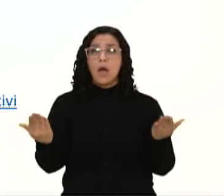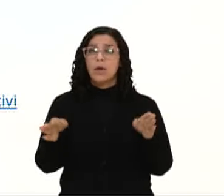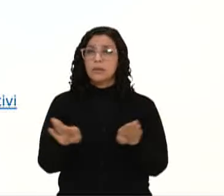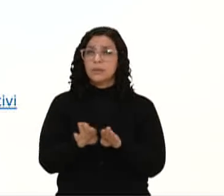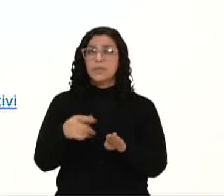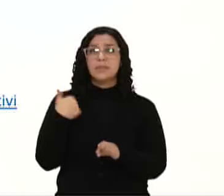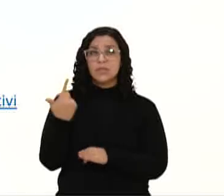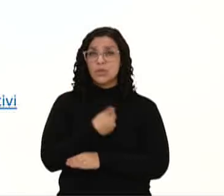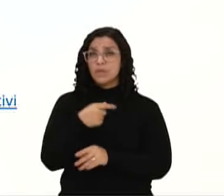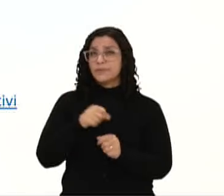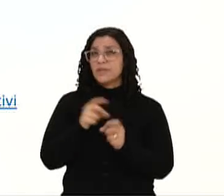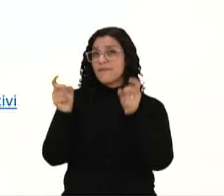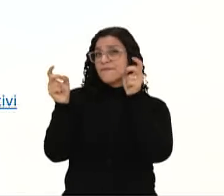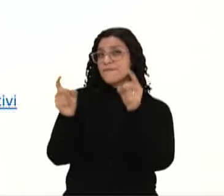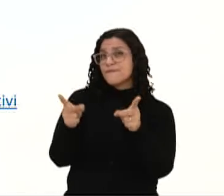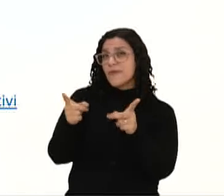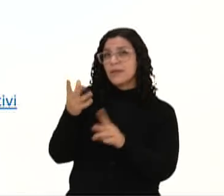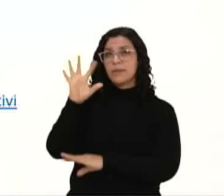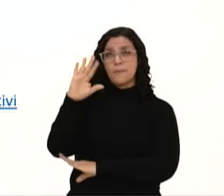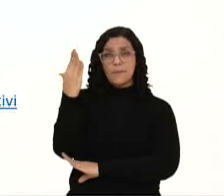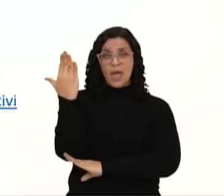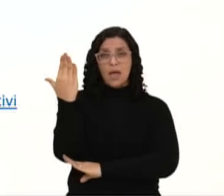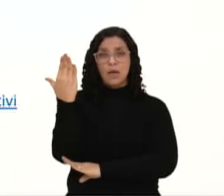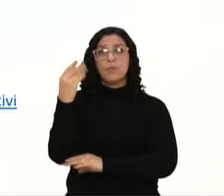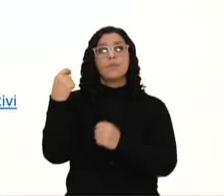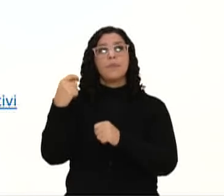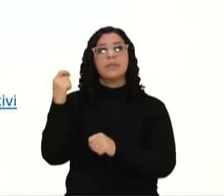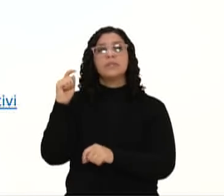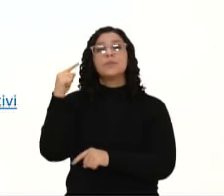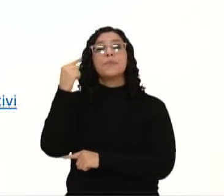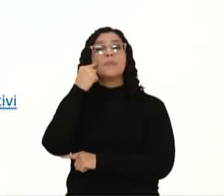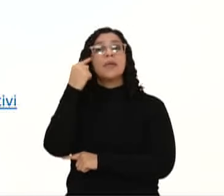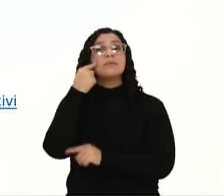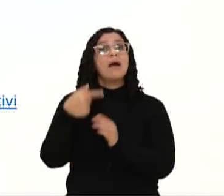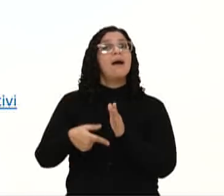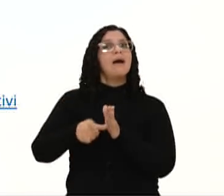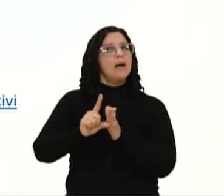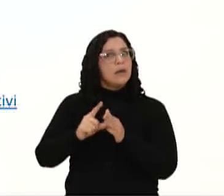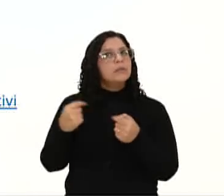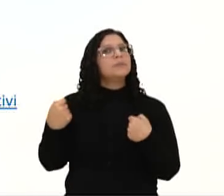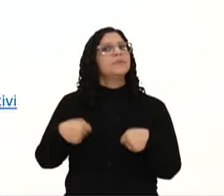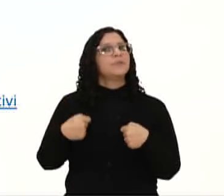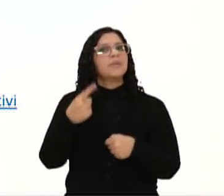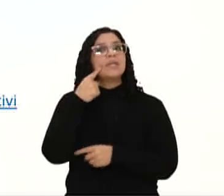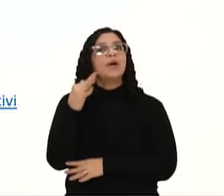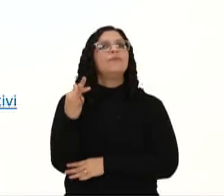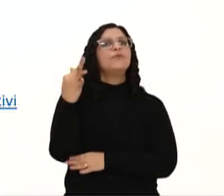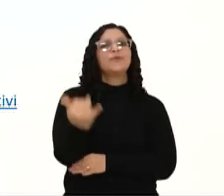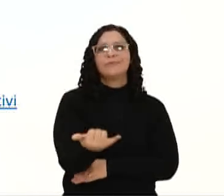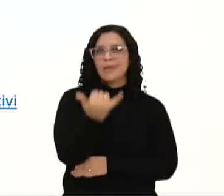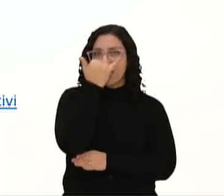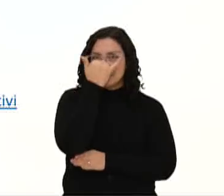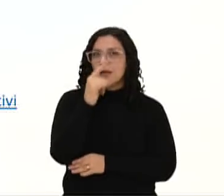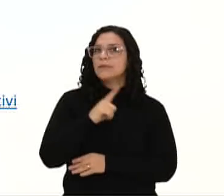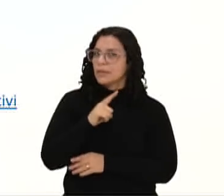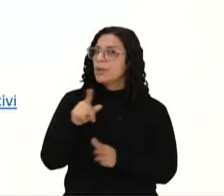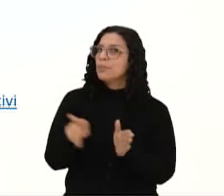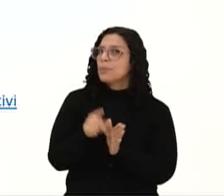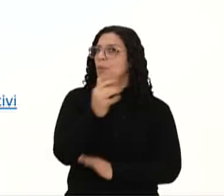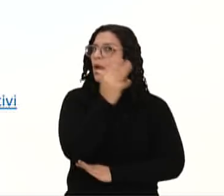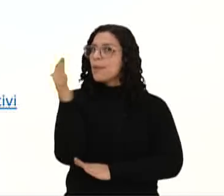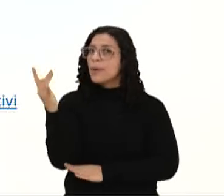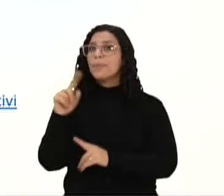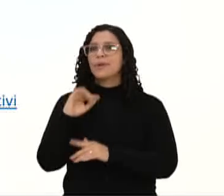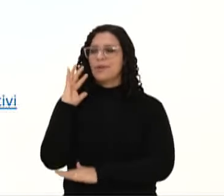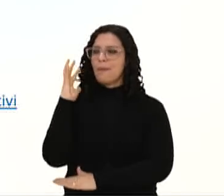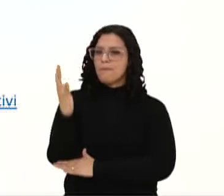se eu derrubo para comercializar essa madeira, é preciso pensar nos problemas ambientais que são